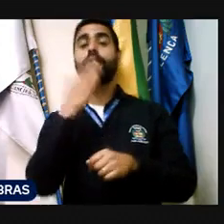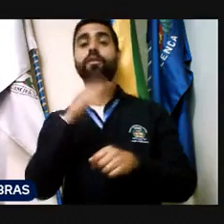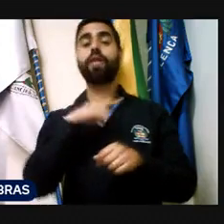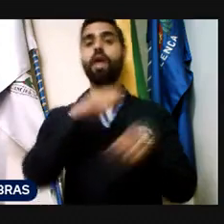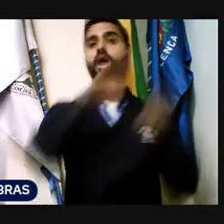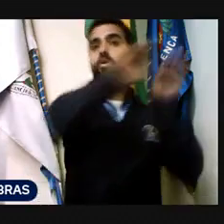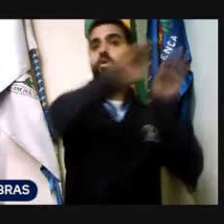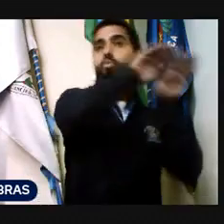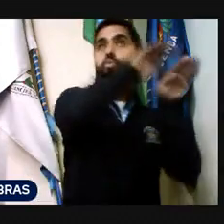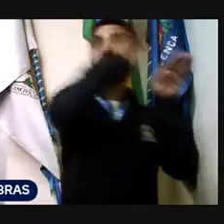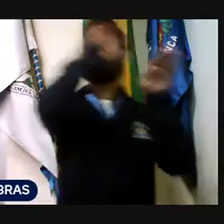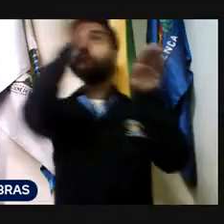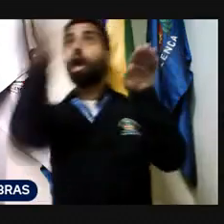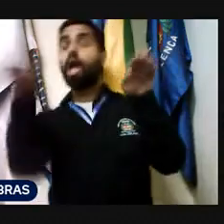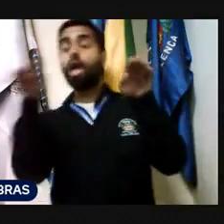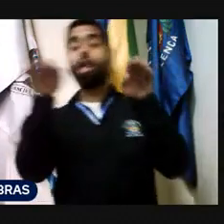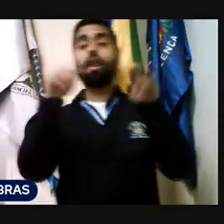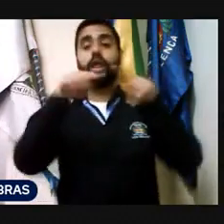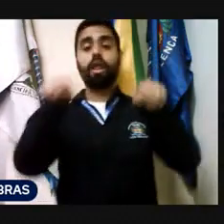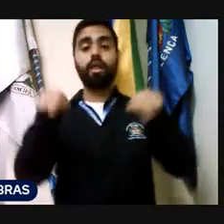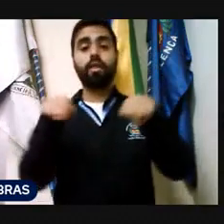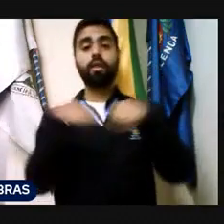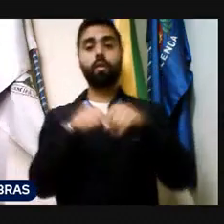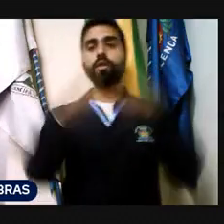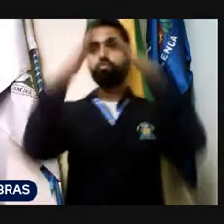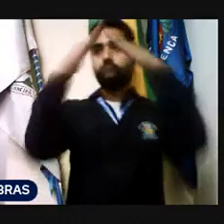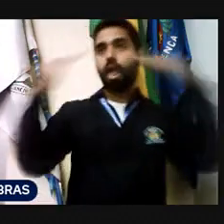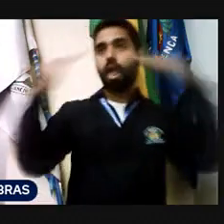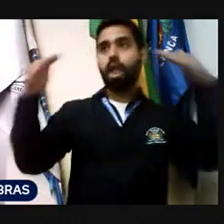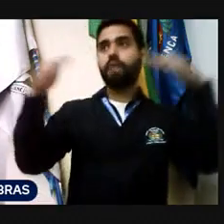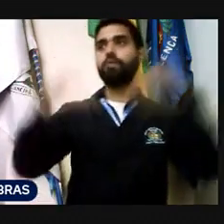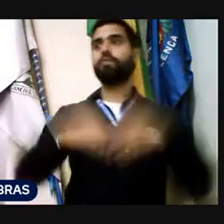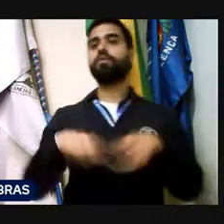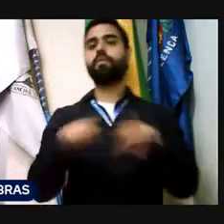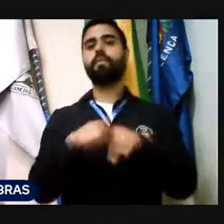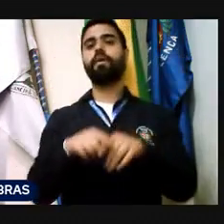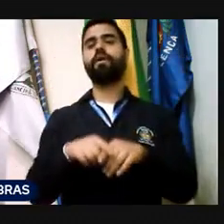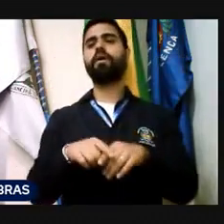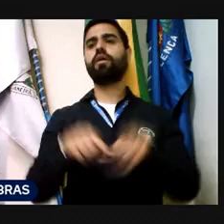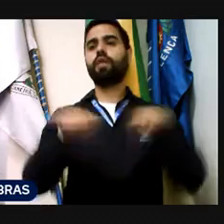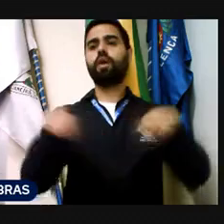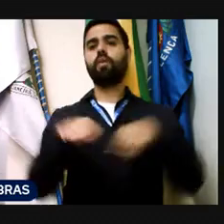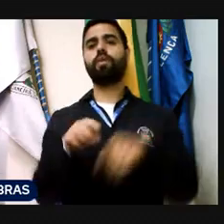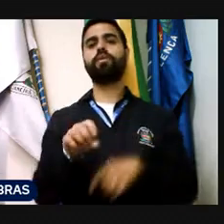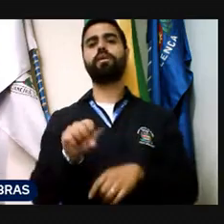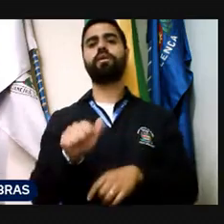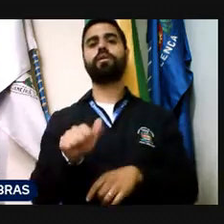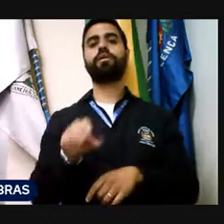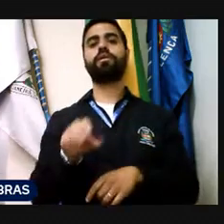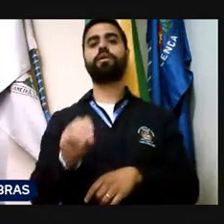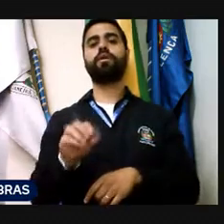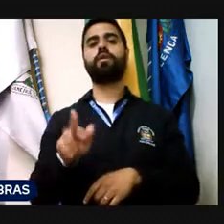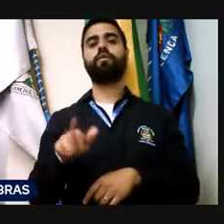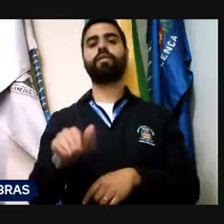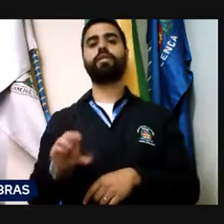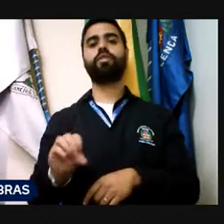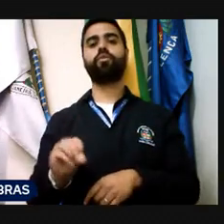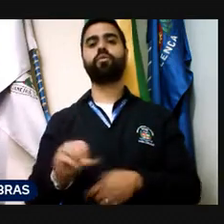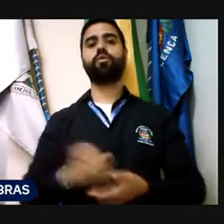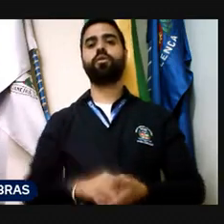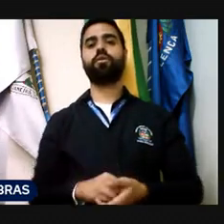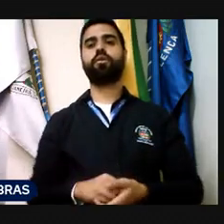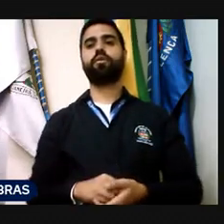cobertura da quadra do bairro São Francisco e a reforma daquela quadra. A gente teve aí também